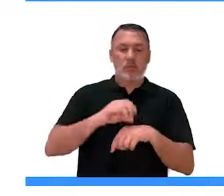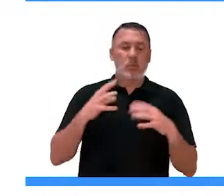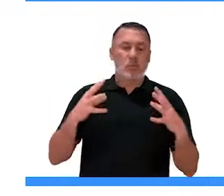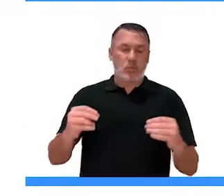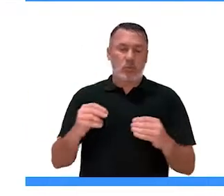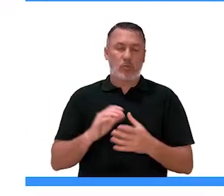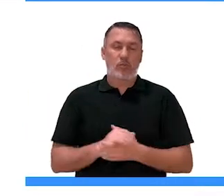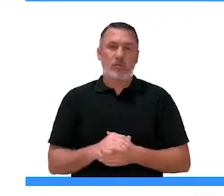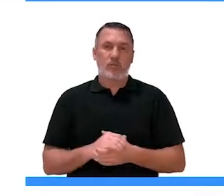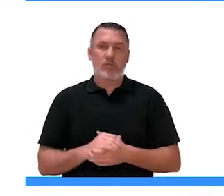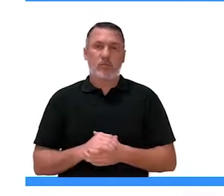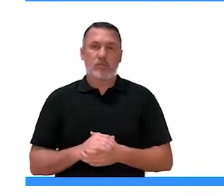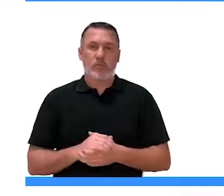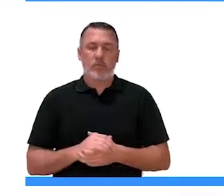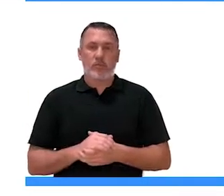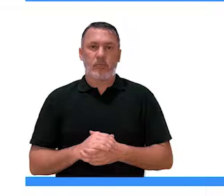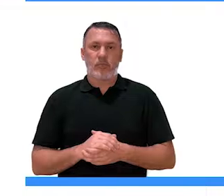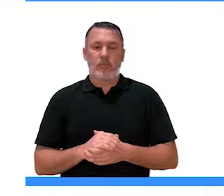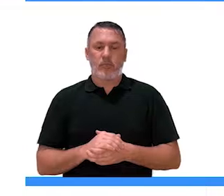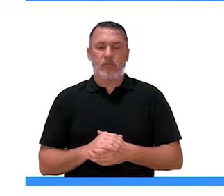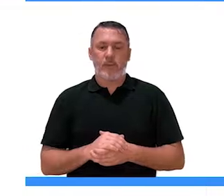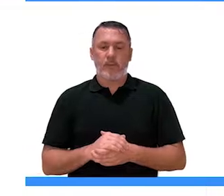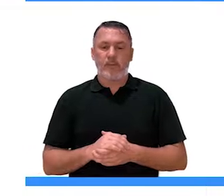miúdo, roda a baiana por cima de tudo.